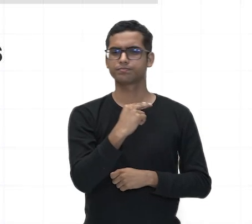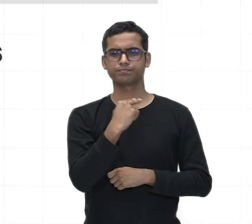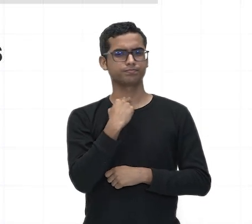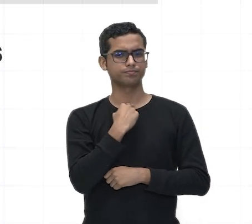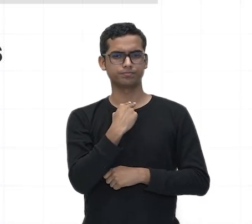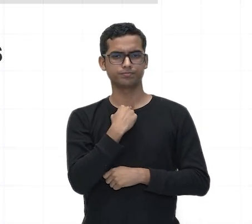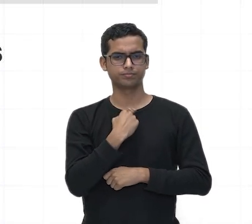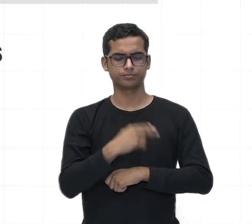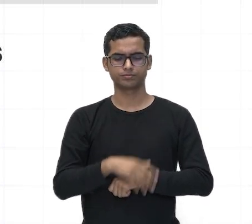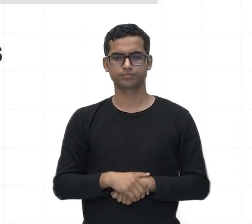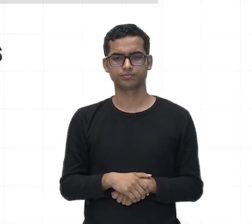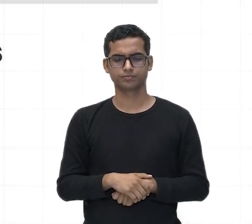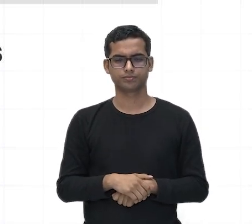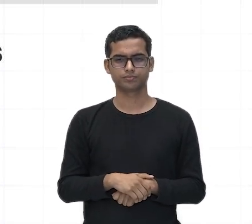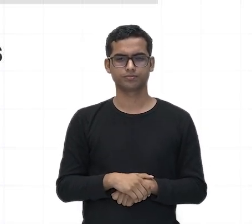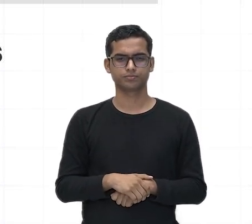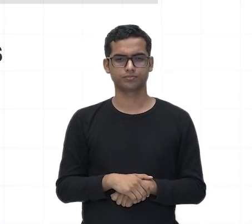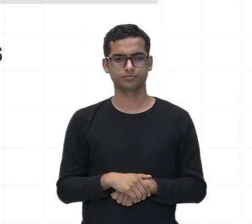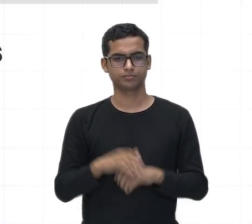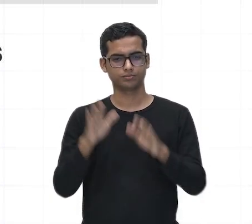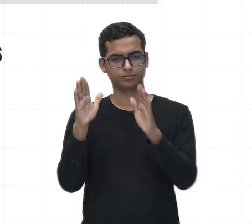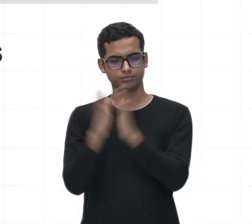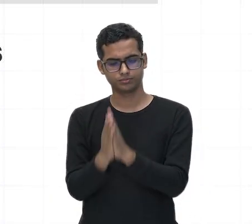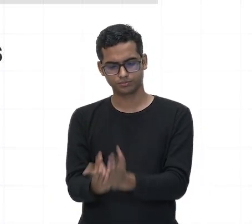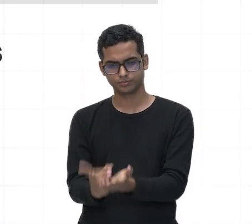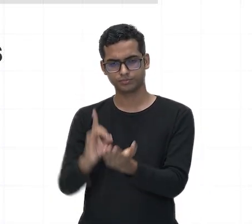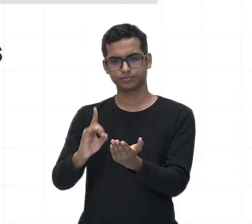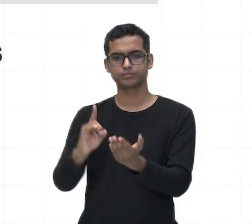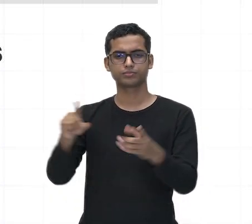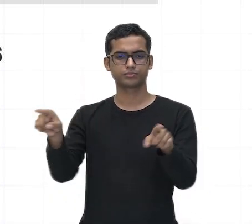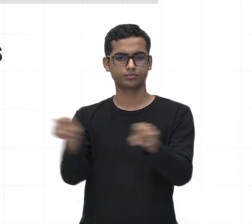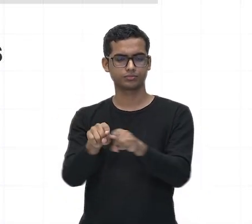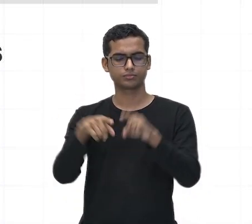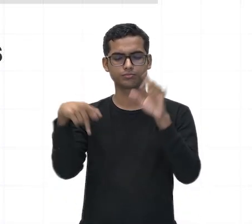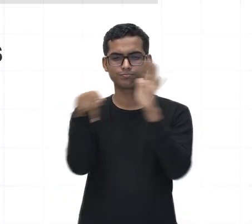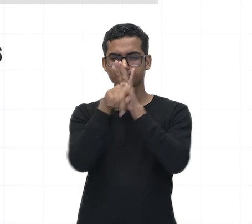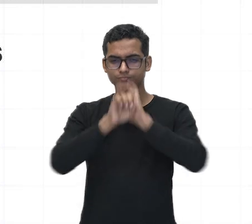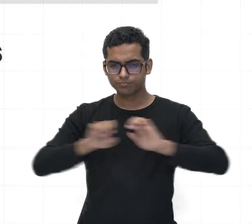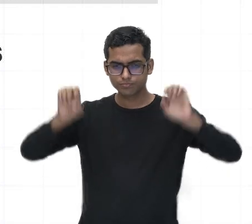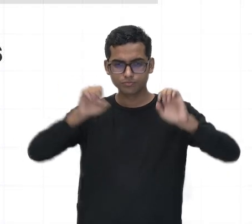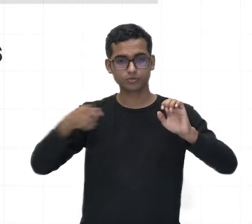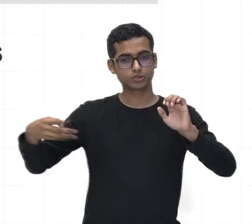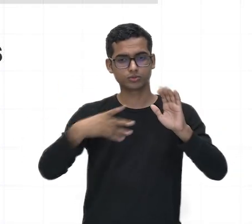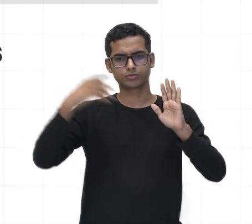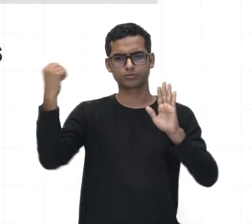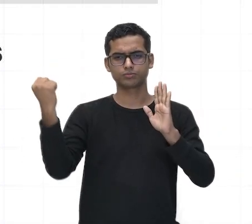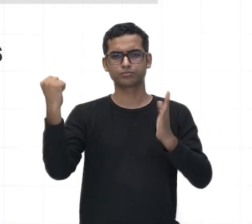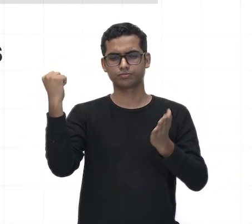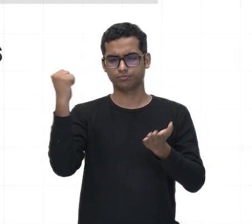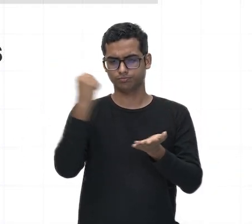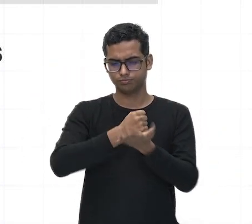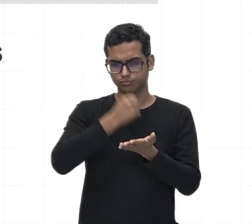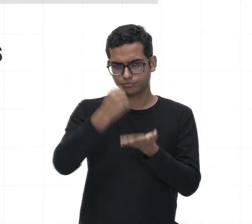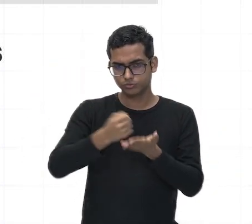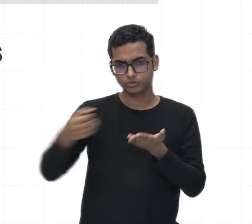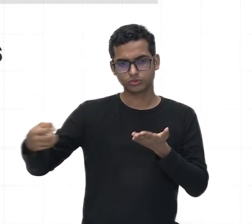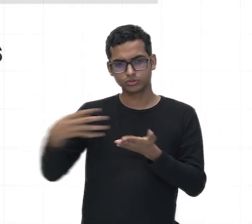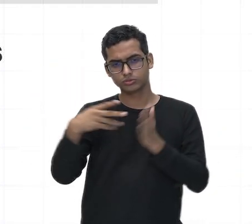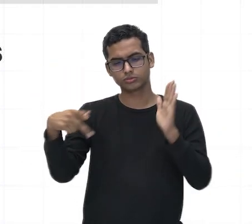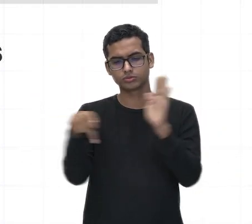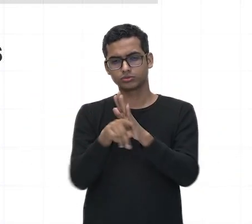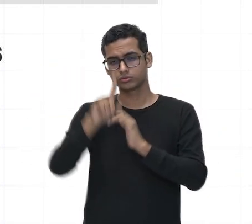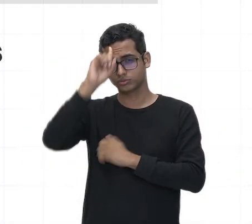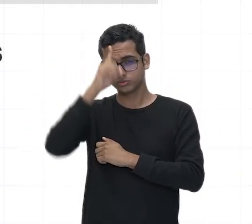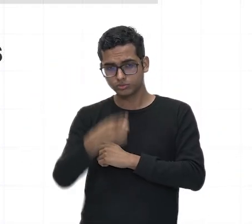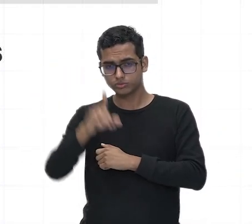E na Bíblia, nos Evangelhos, no Novo Testamento, há o mandato de Jesus para